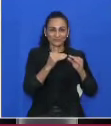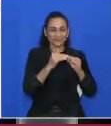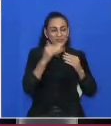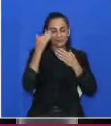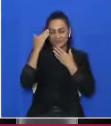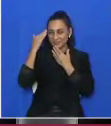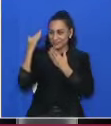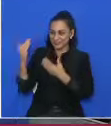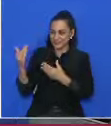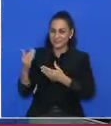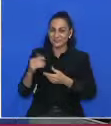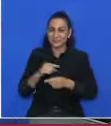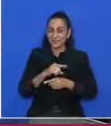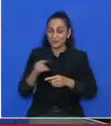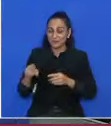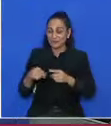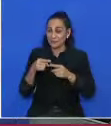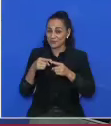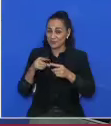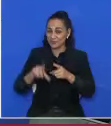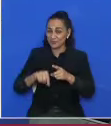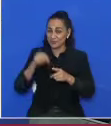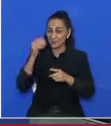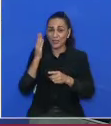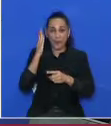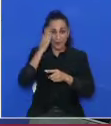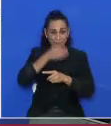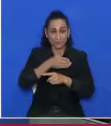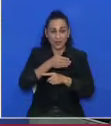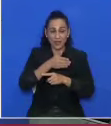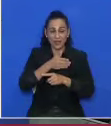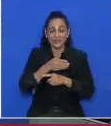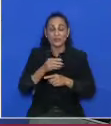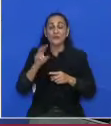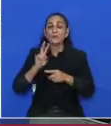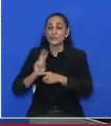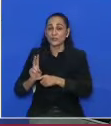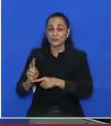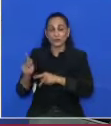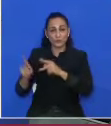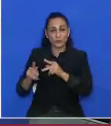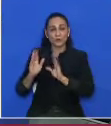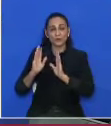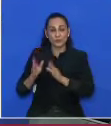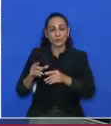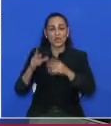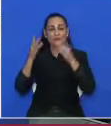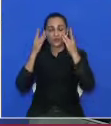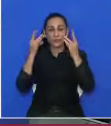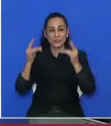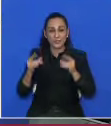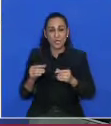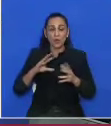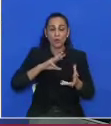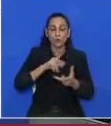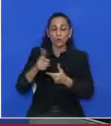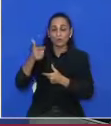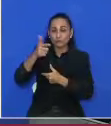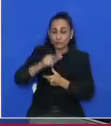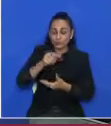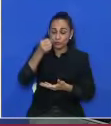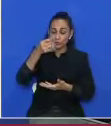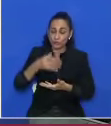confirmam. Obrigado. Primeiro sorteio realizado, validado por nossos auditores. Conforme explicamos, o Globo agora será